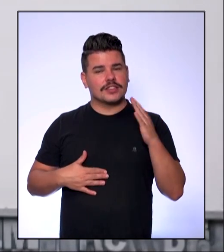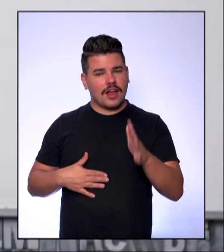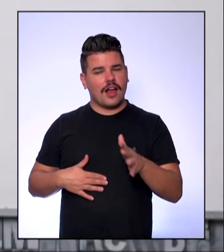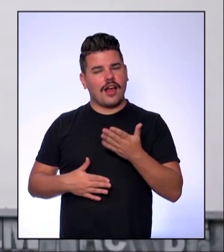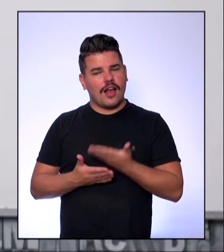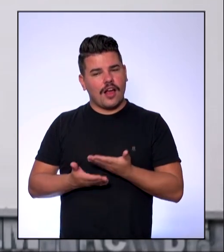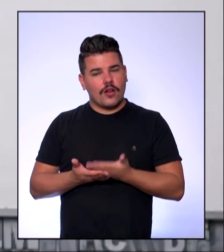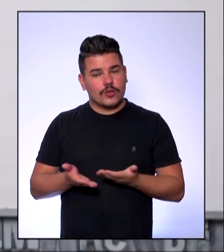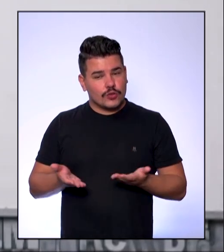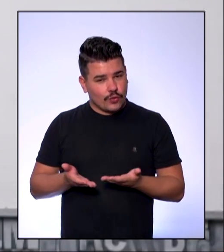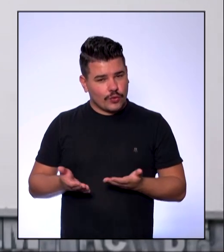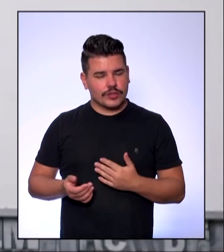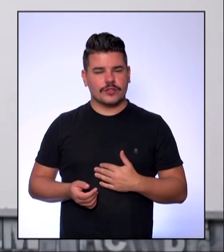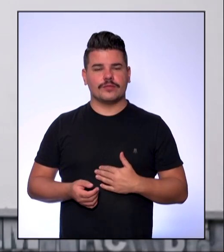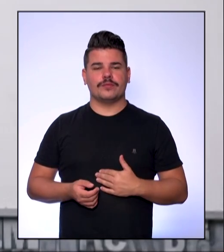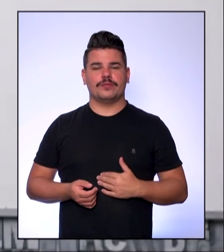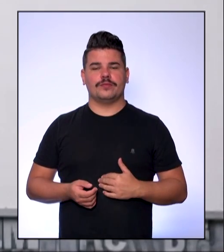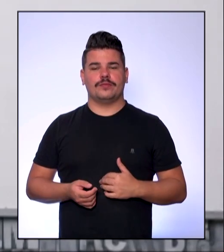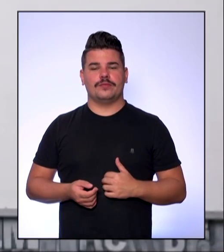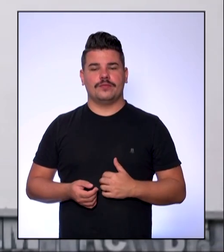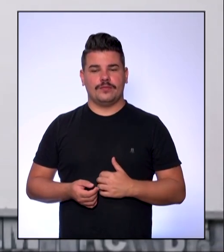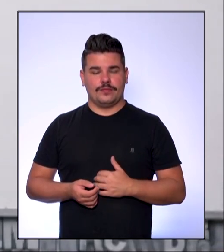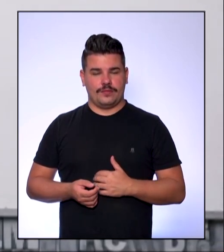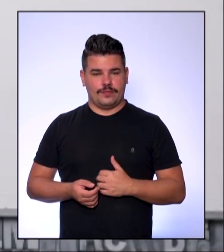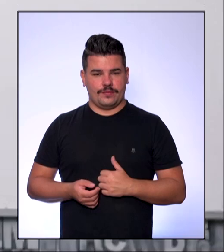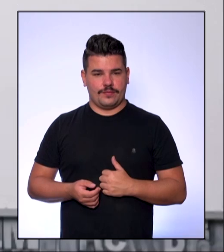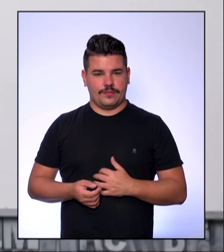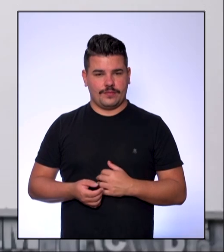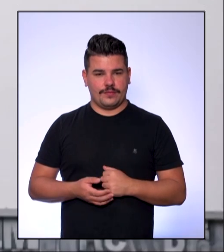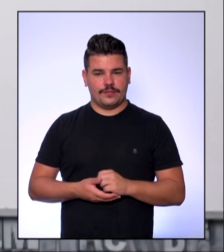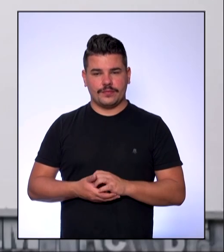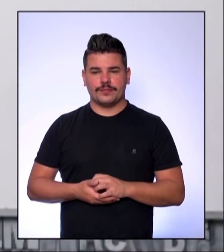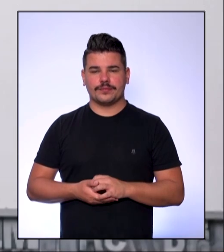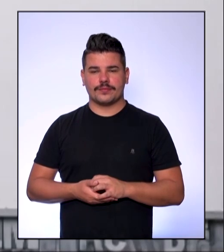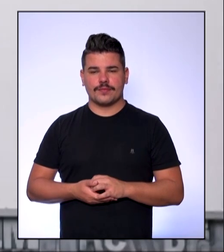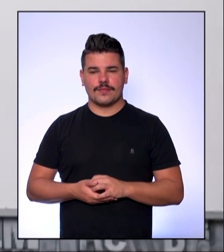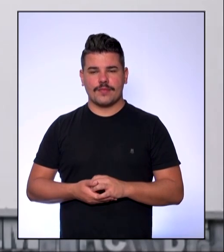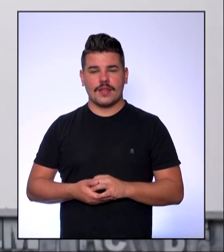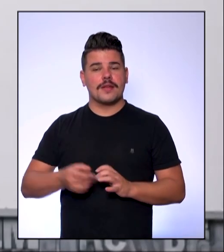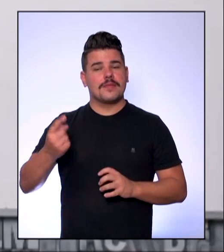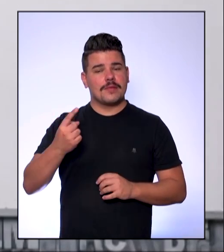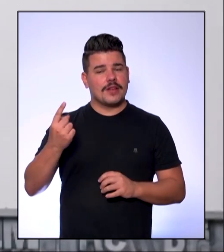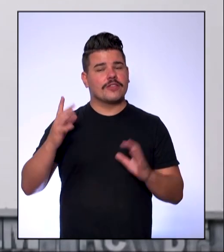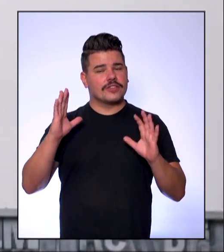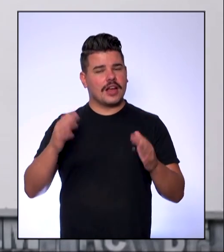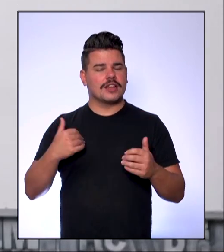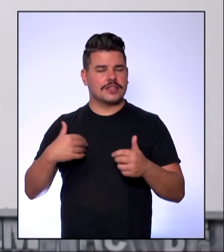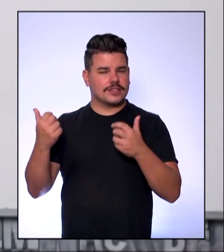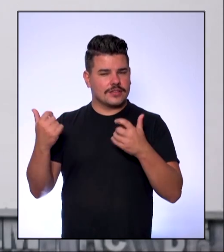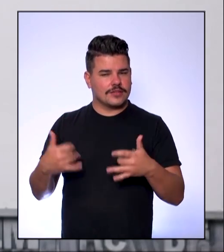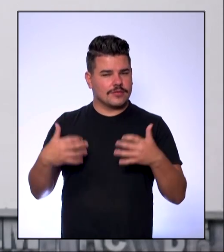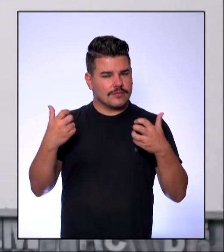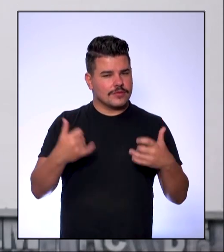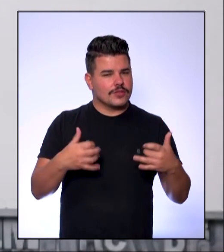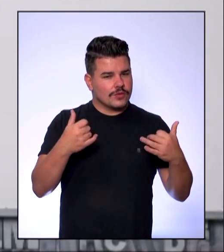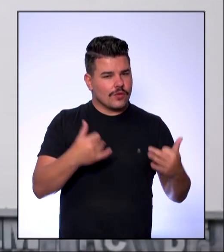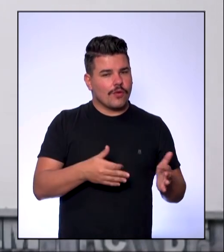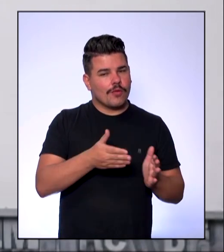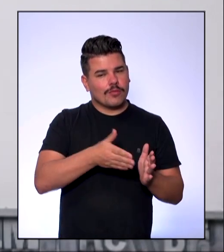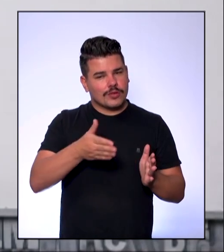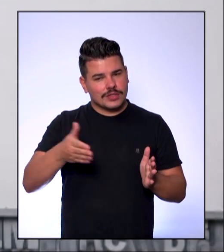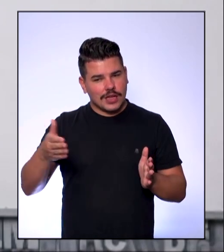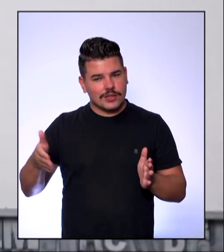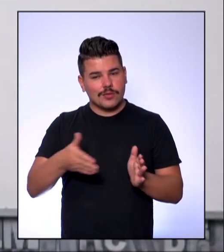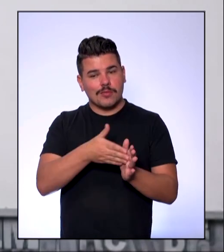nesta nossa aula. Primeira coisa, nós trabalhamos o processo de formação do